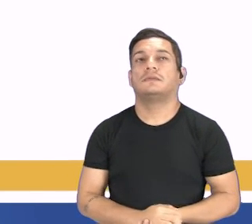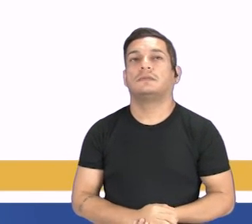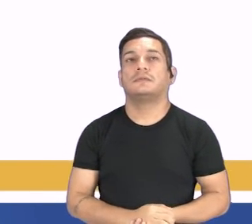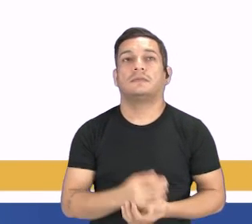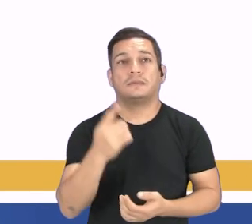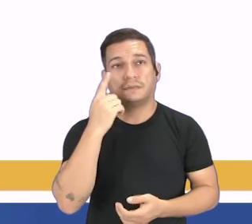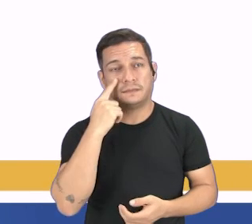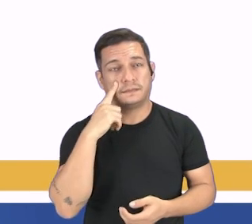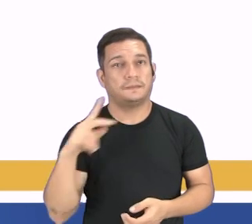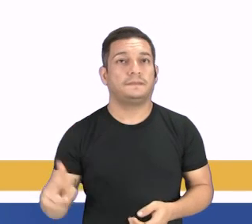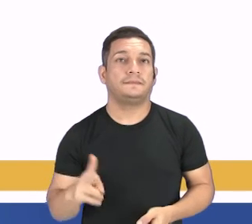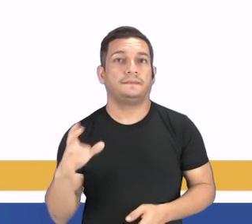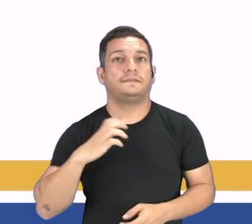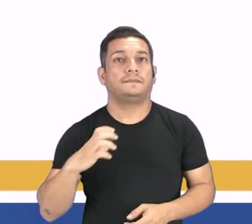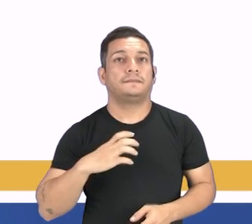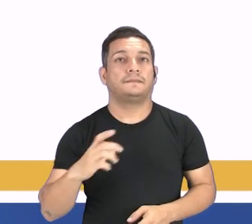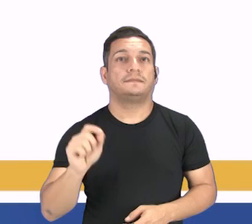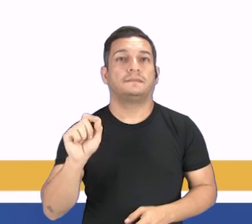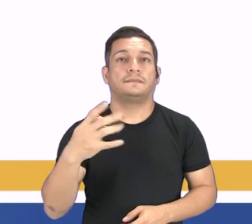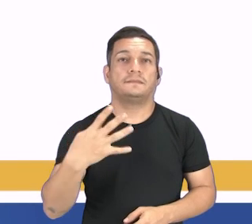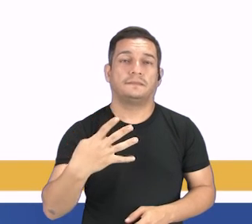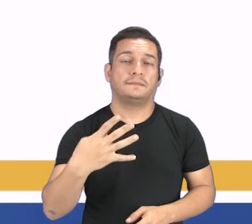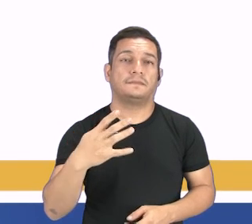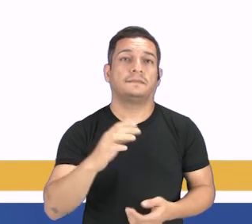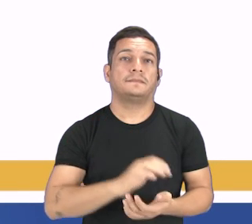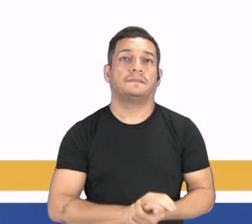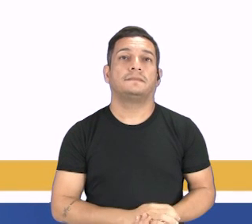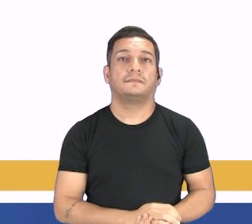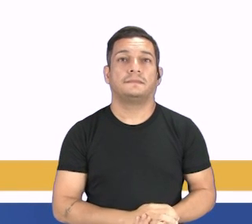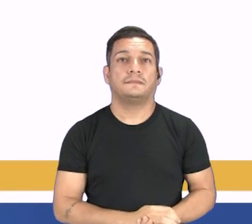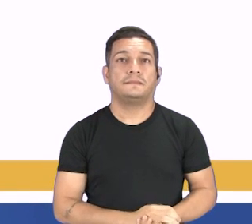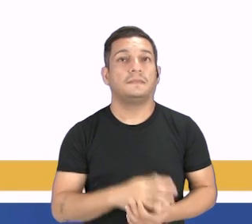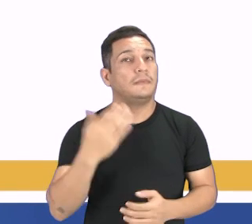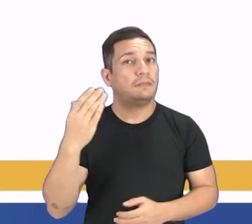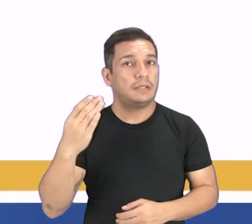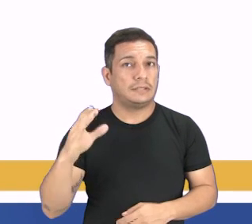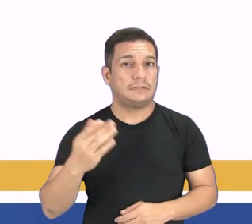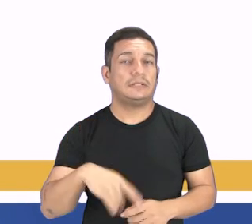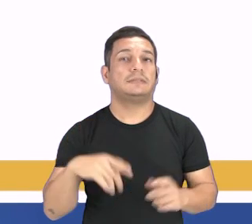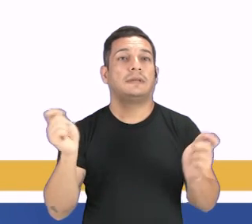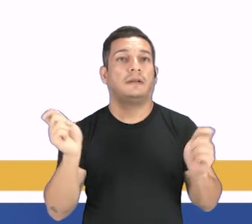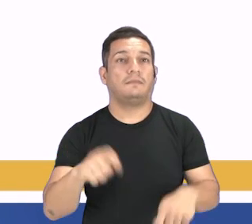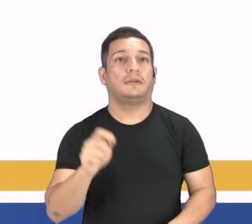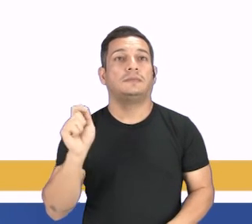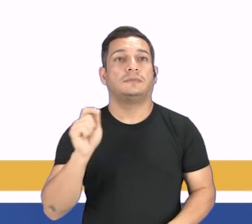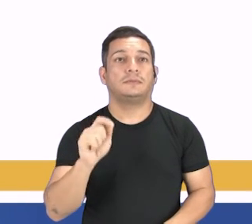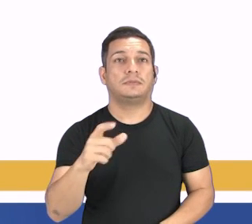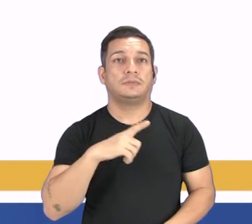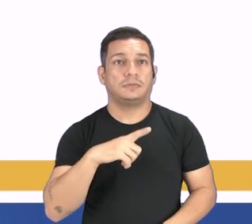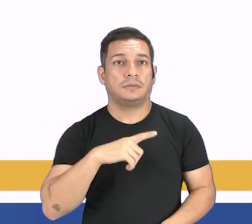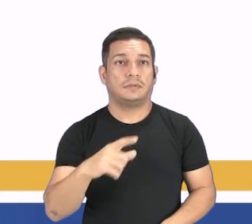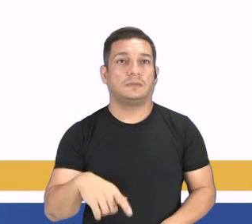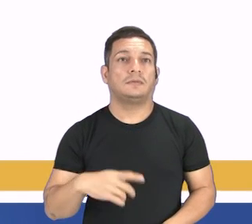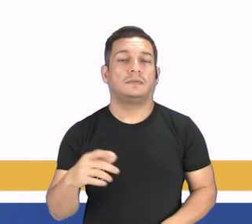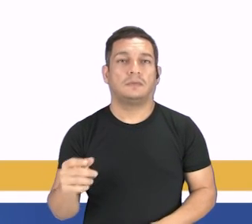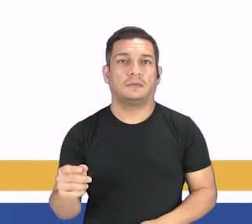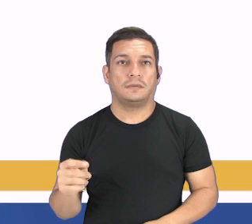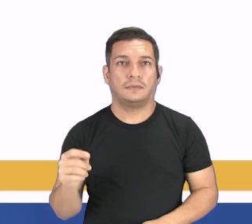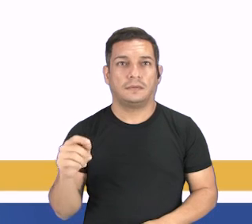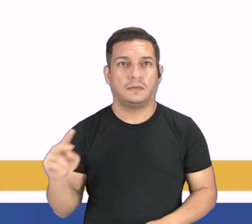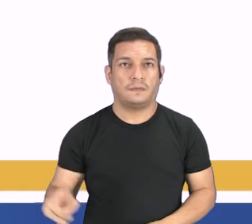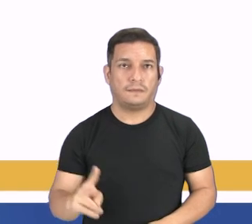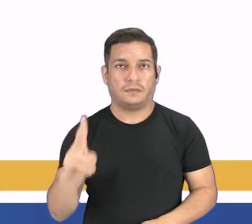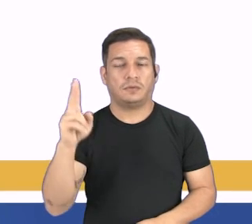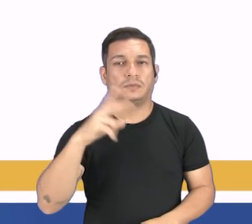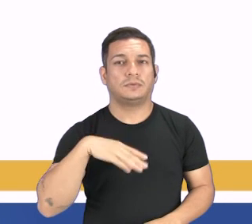éticos adotados, alternativa número 4. Os valores éticos adotados por uma ciência são capazes de comprometer